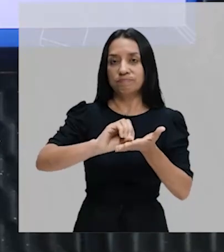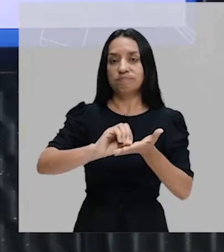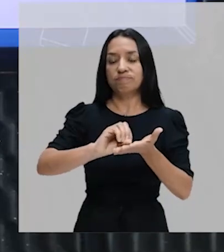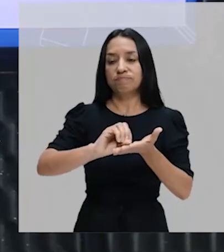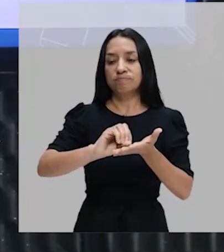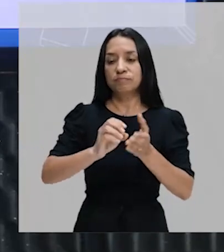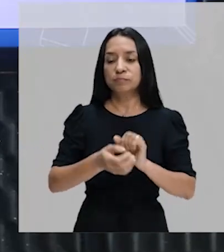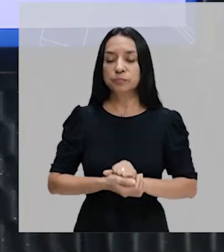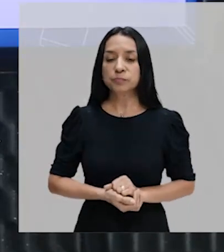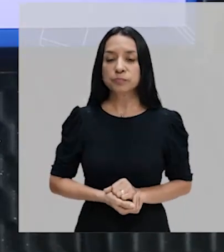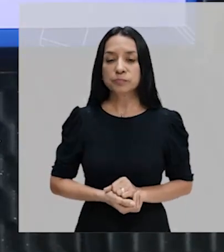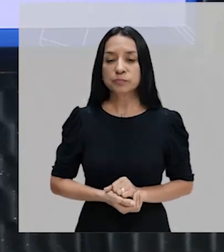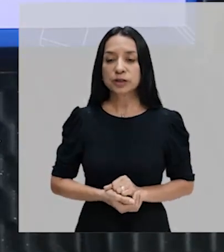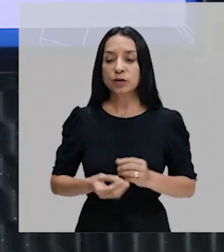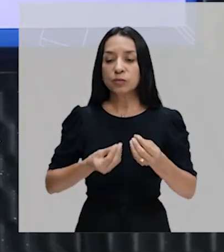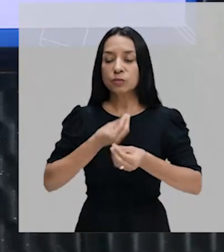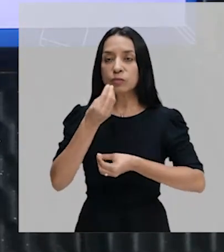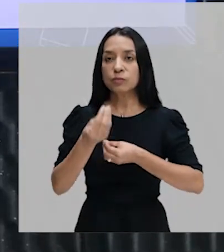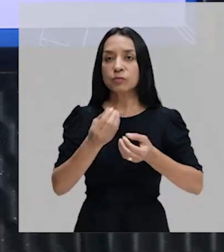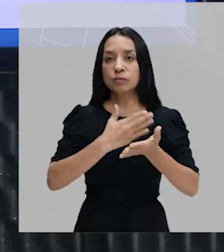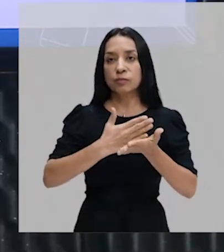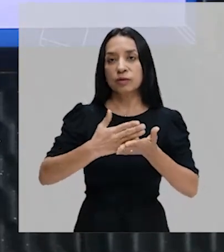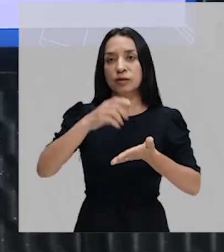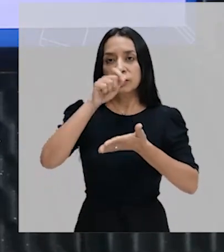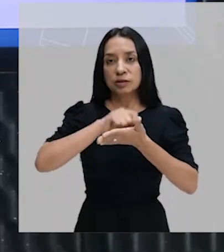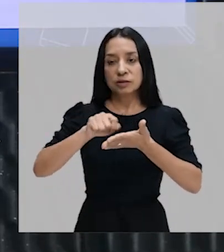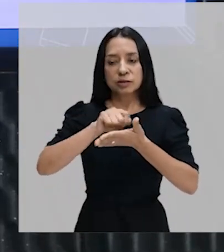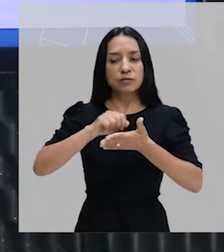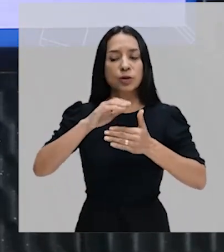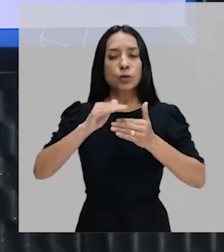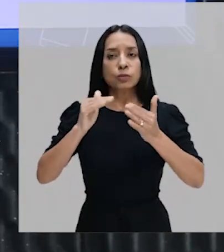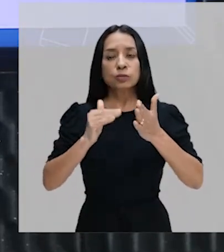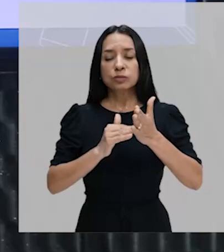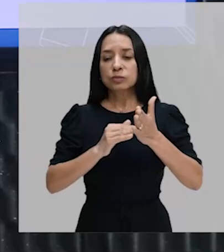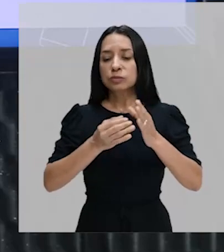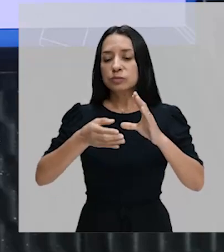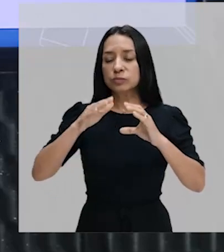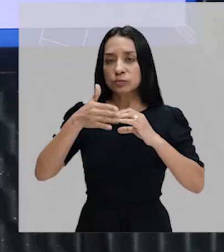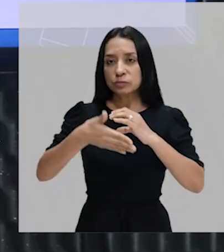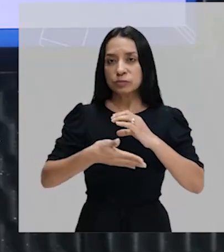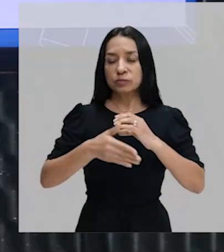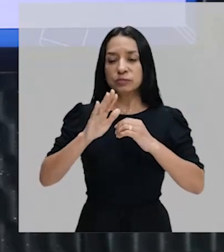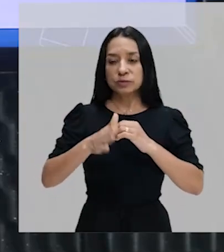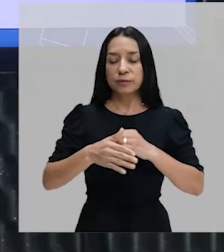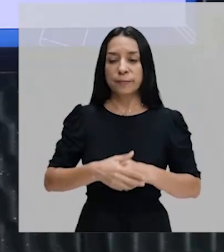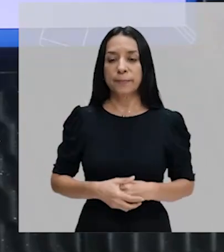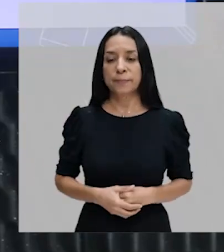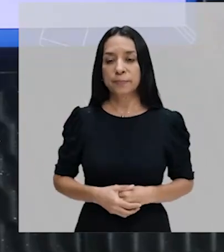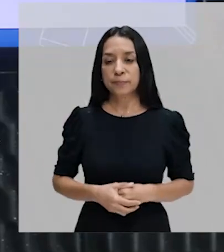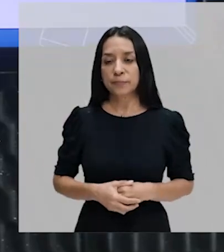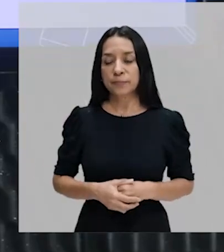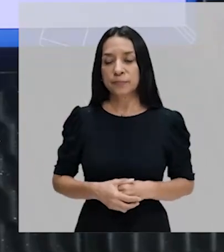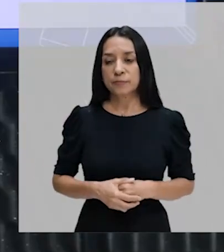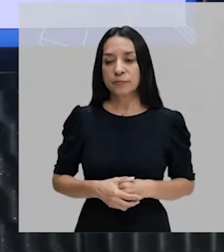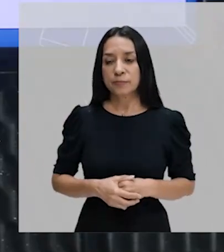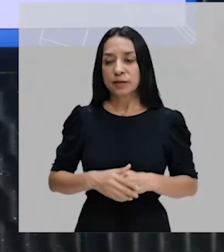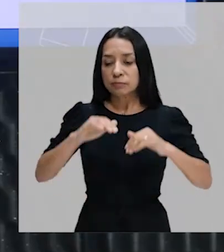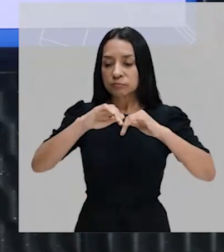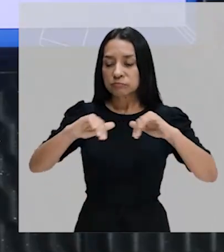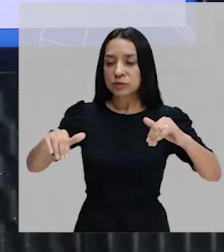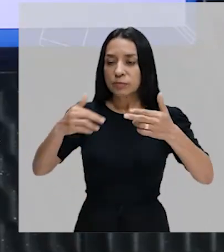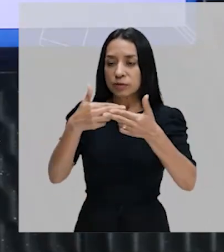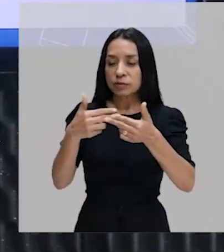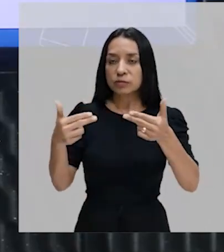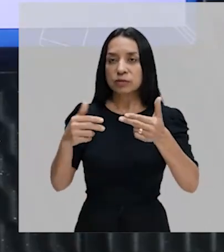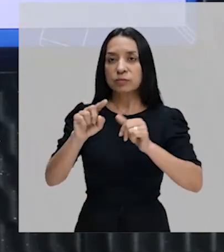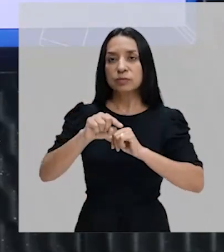como é que eu vou começar a escrever todos os subconjuntos de A? Vou colocar os elementos separadinhos, depois eu